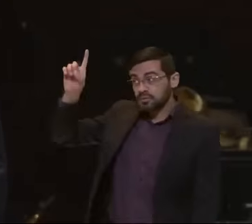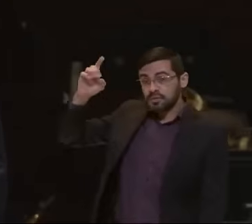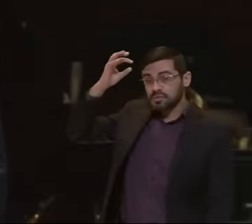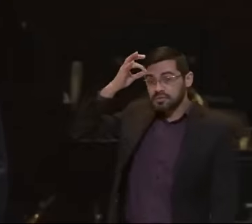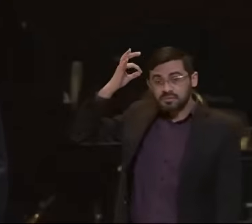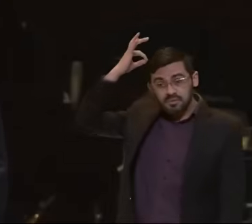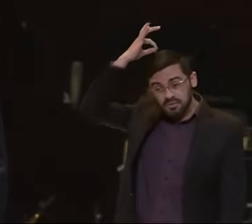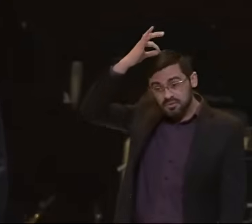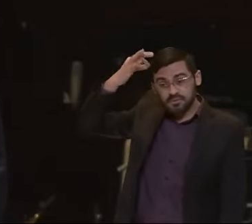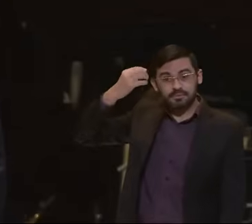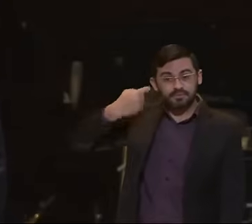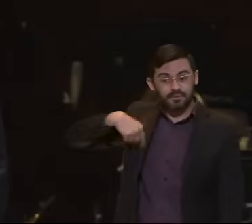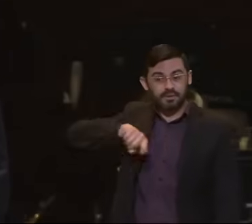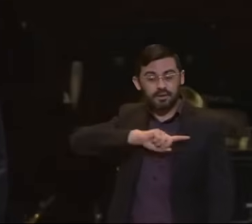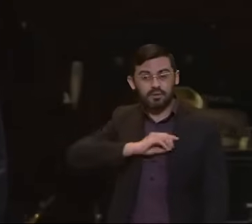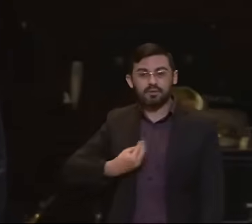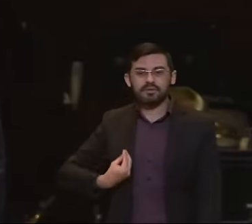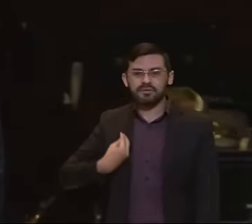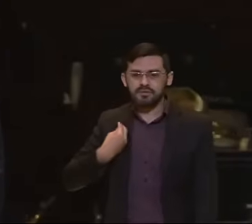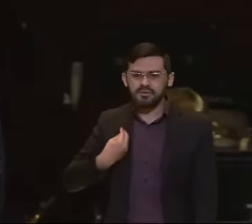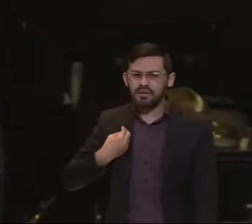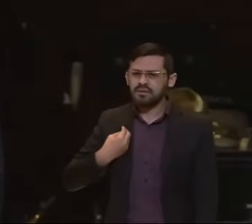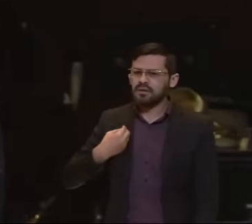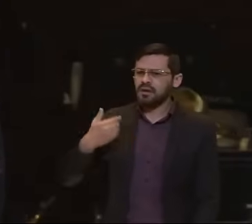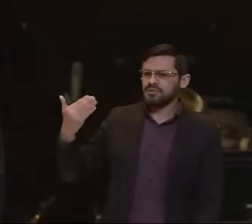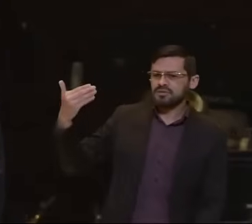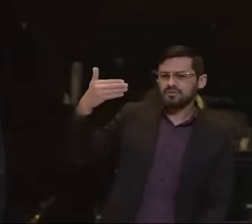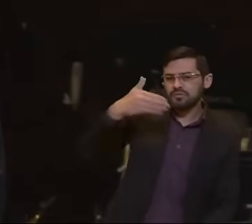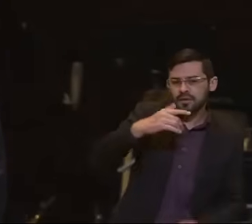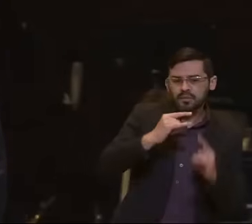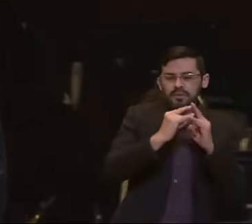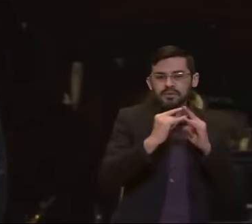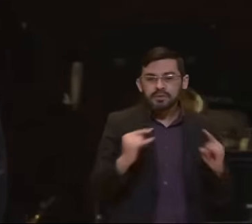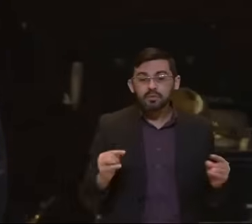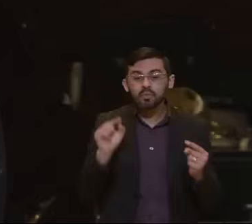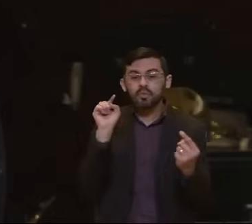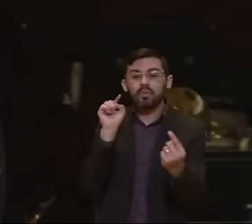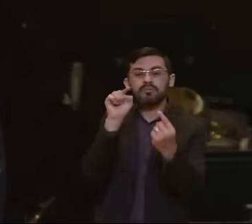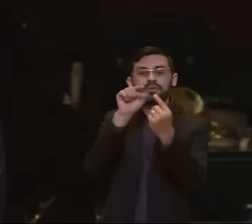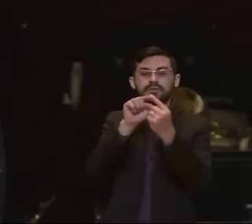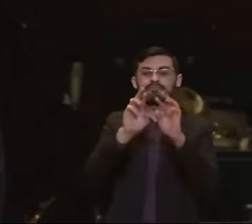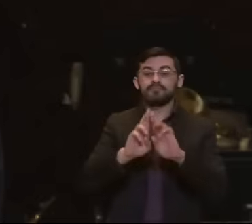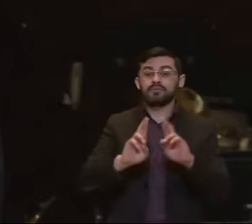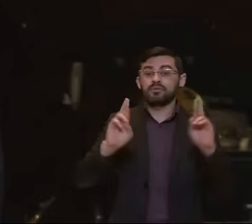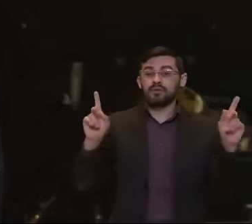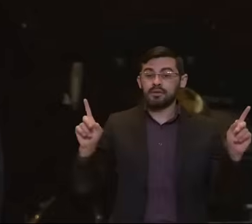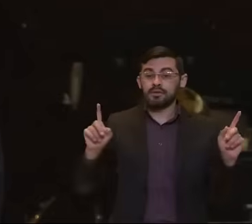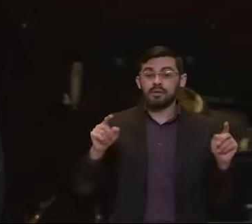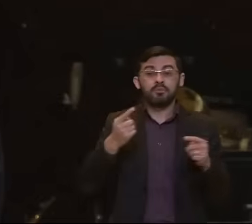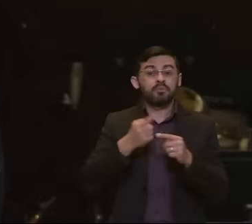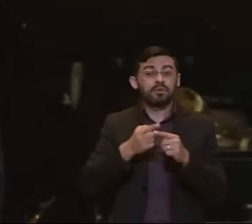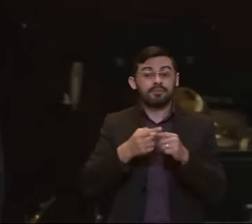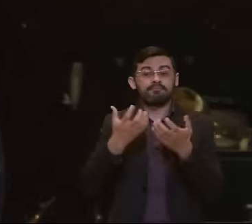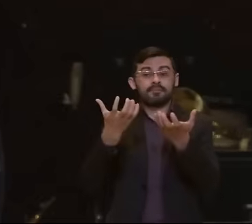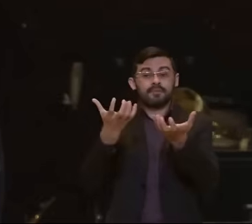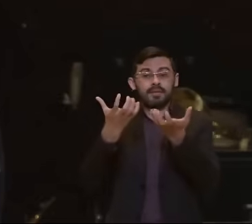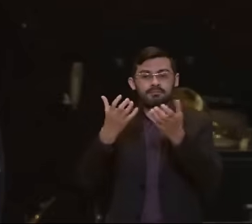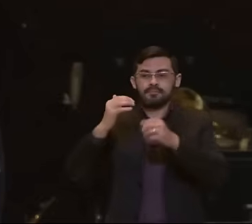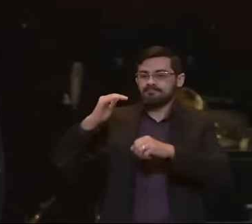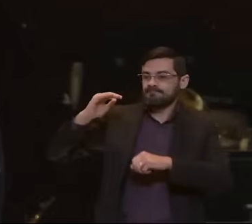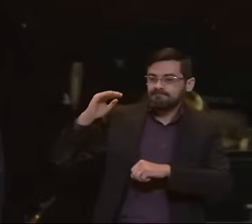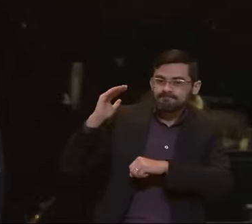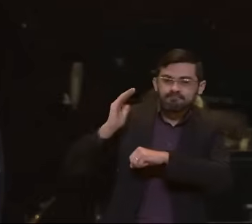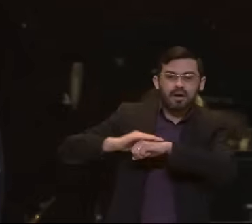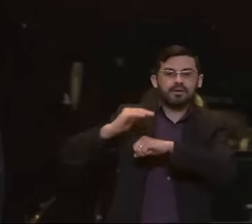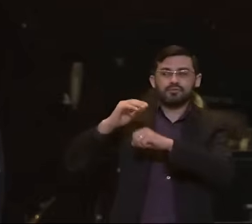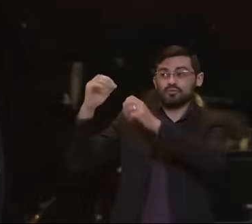nossa vida, a gente vem para um retiro com outro propósito. A gente quer mais do poder